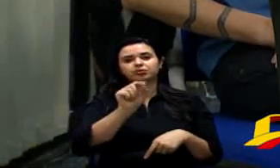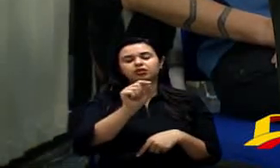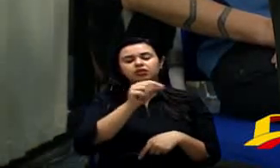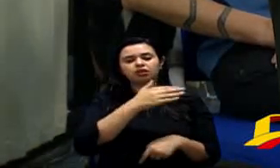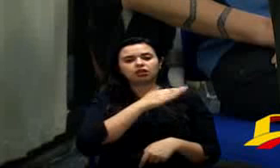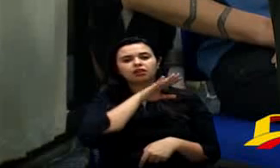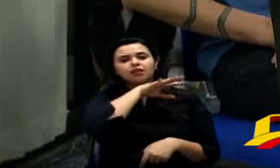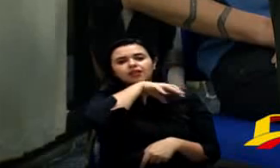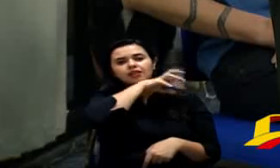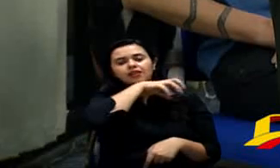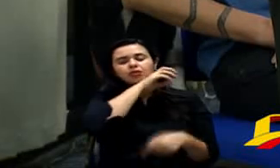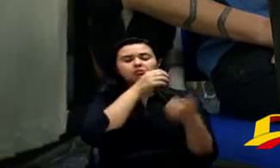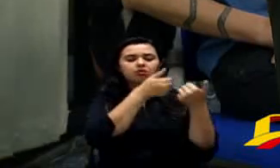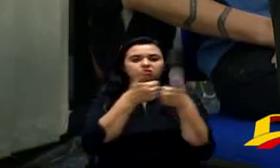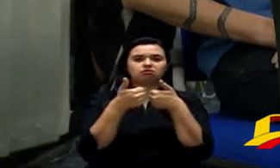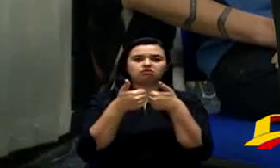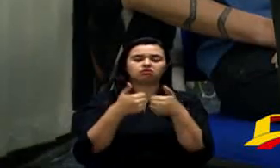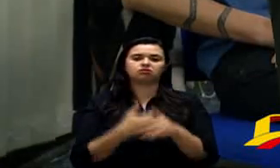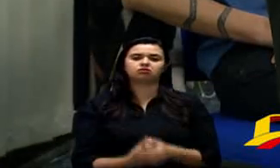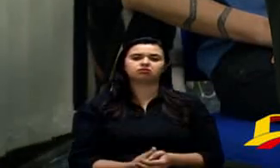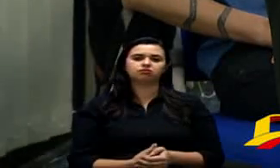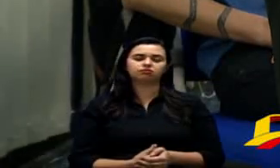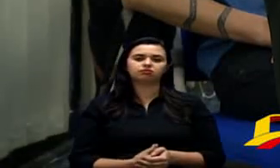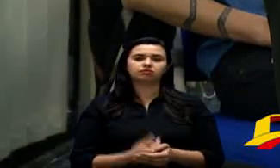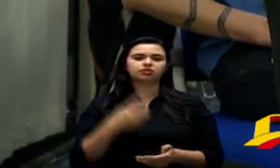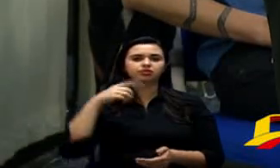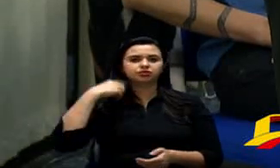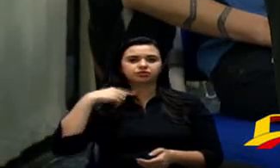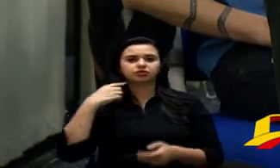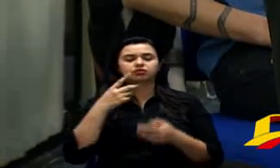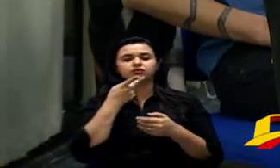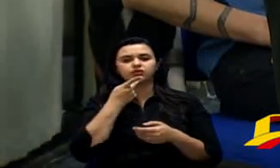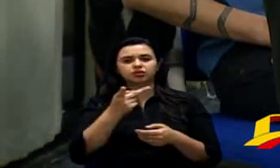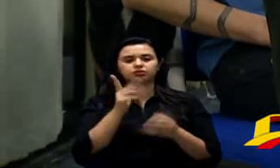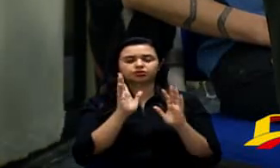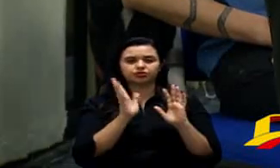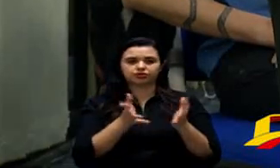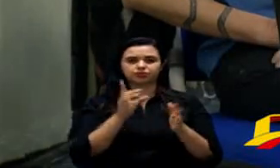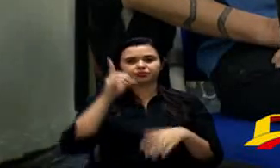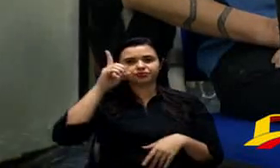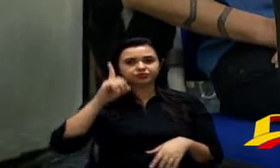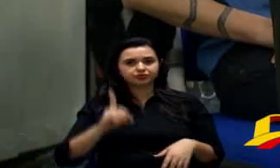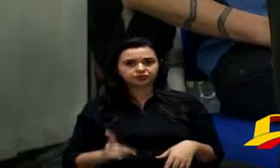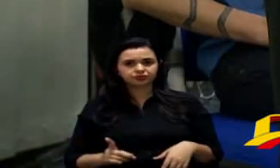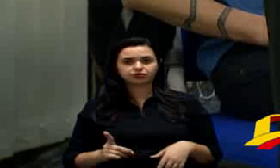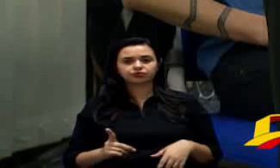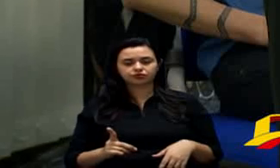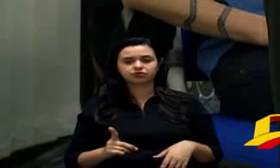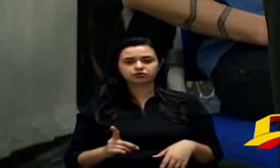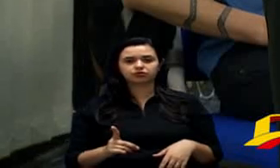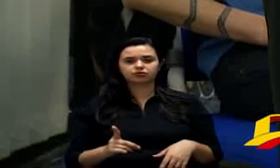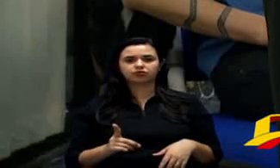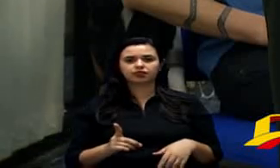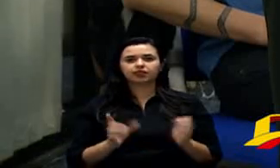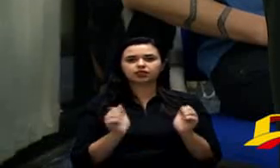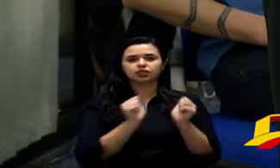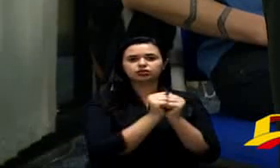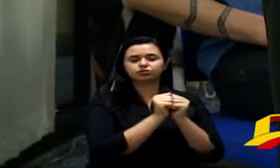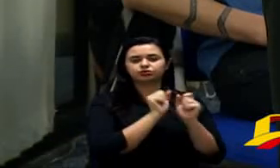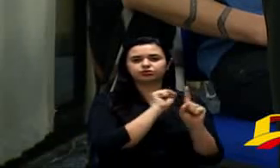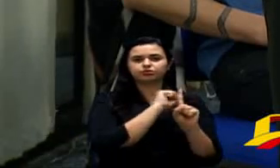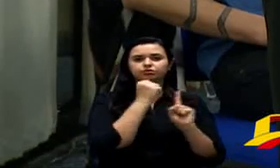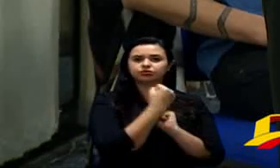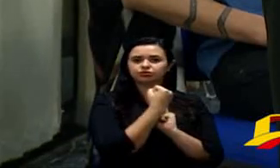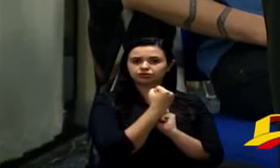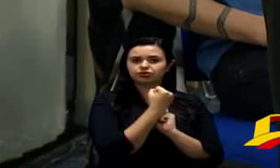finalizar, então, as advogadas já falaram, o direito ele acompanha o que a sociedade pensa e a